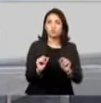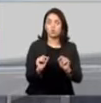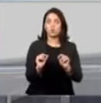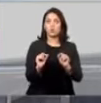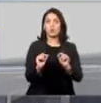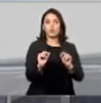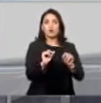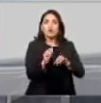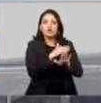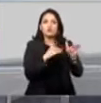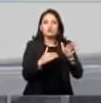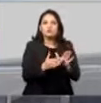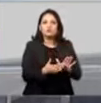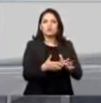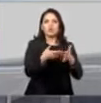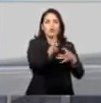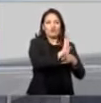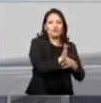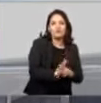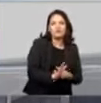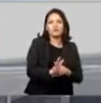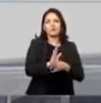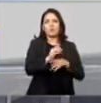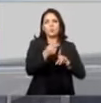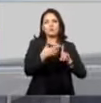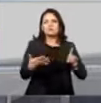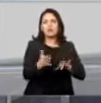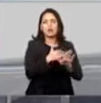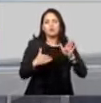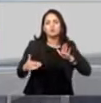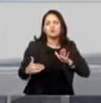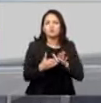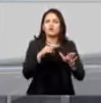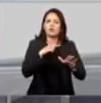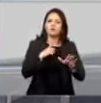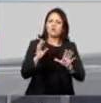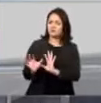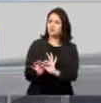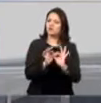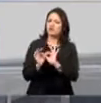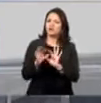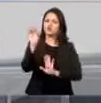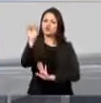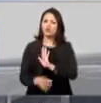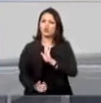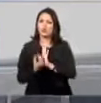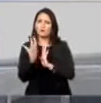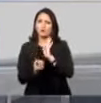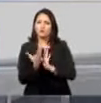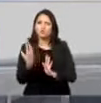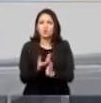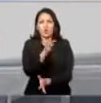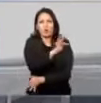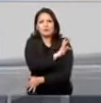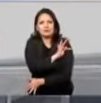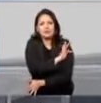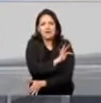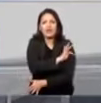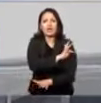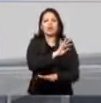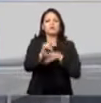escrevemos, nesse momento nos unimos aos diretores, produtores, talentos, técnicos, executivos, distribuidores, emissoras e plataformas